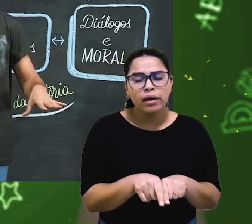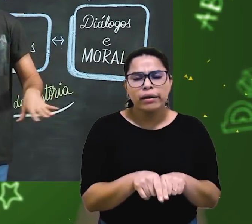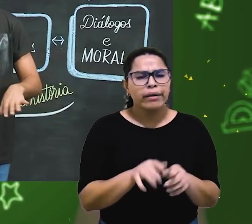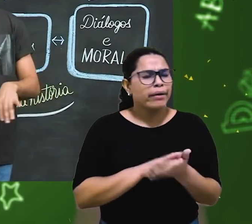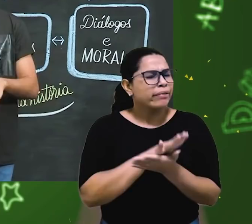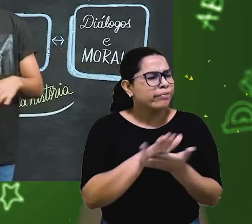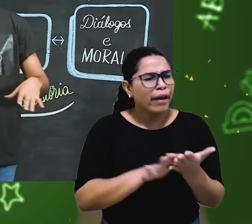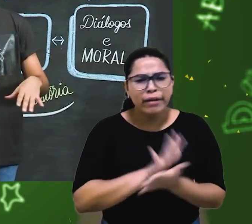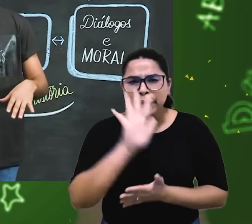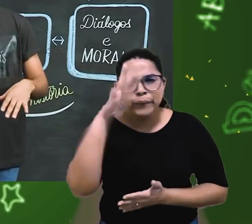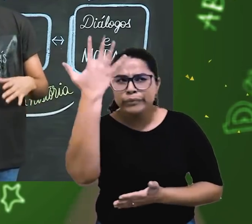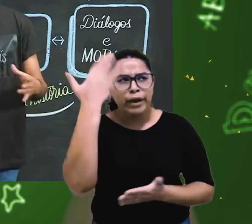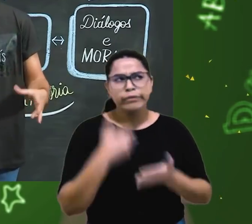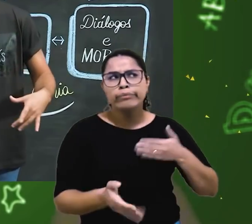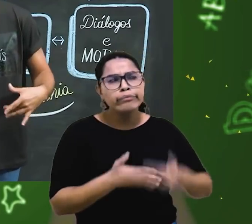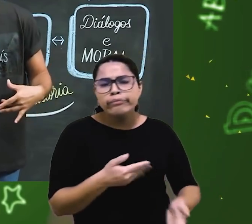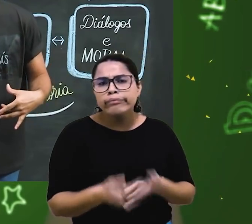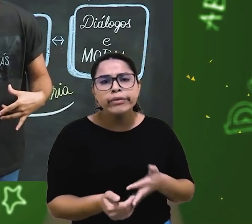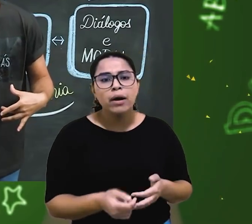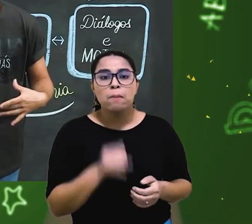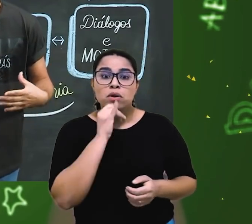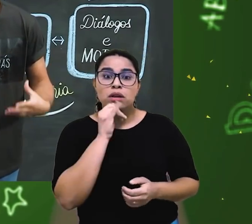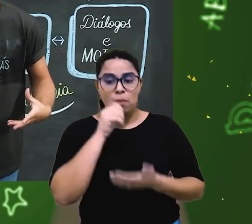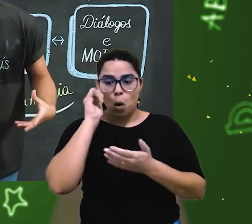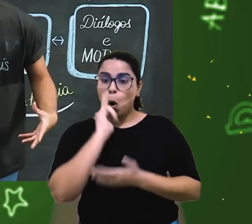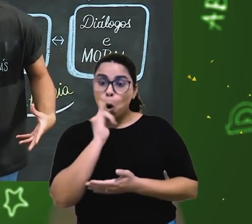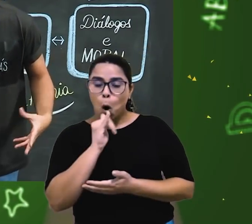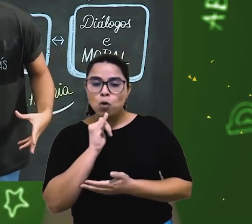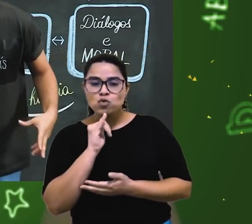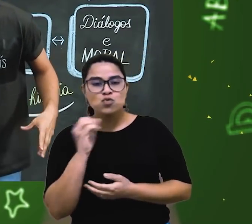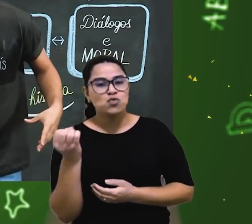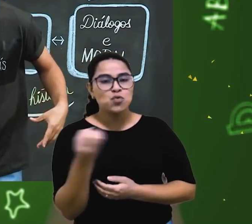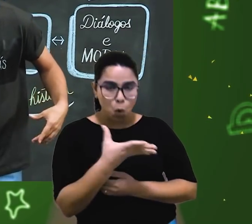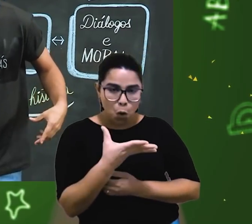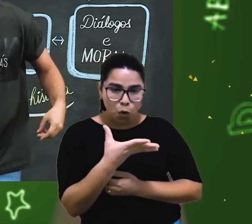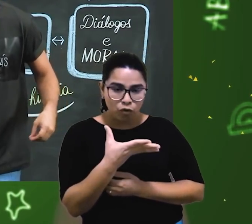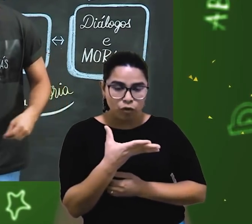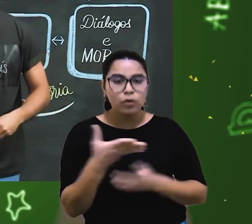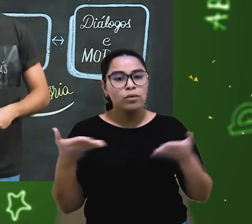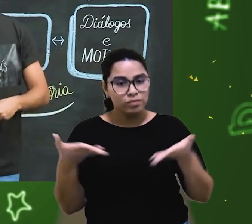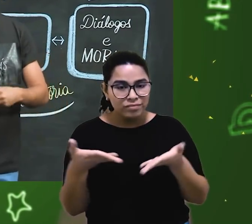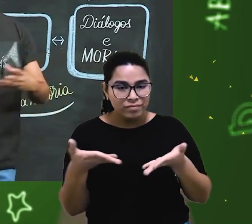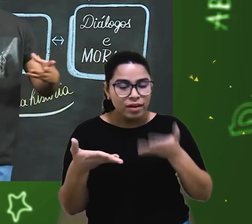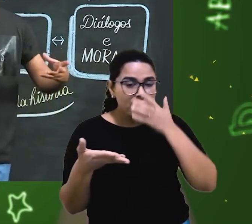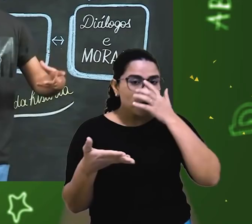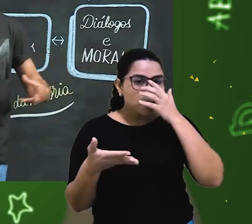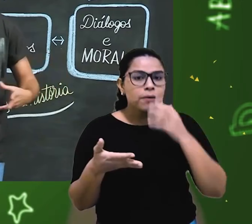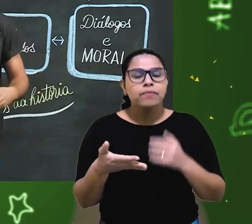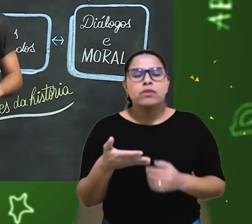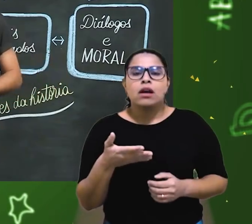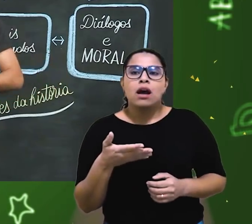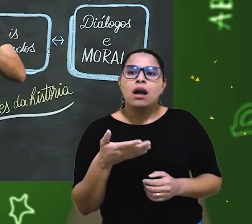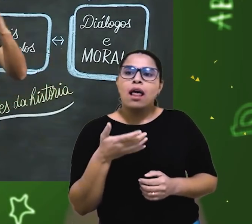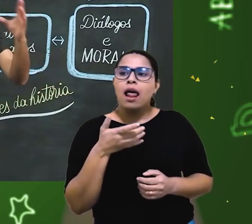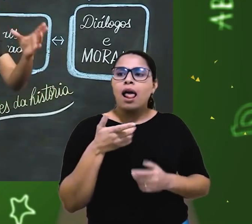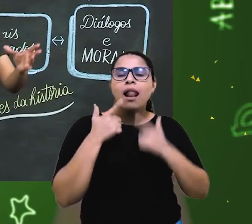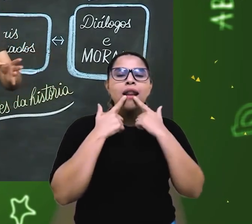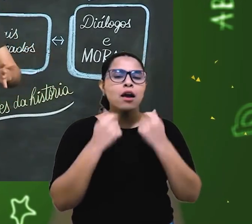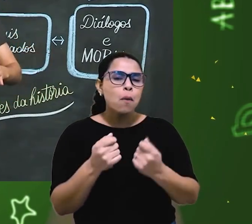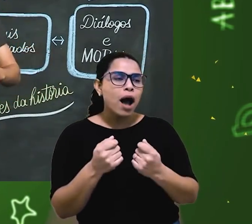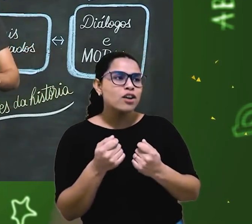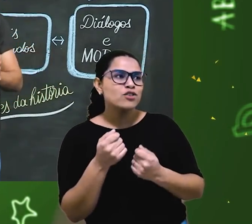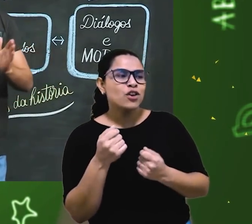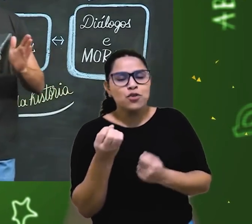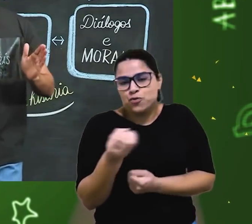acaso. Por mais que você escreva um conto contemporâneo, e às vezes a gente chama de conto contemporâneo, contos feitos com uma linguagem mais moderna, uma subversão